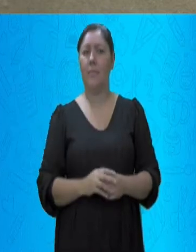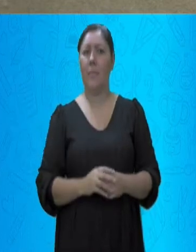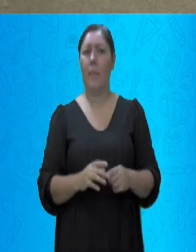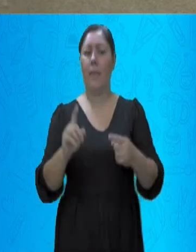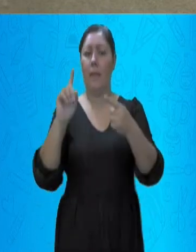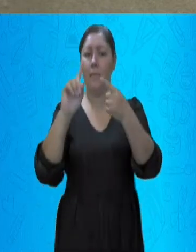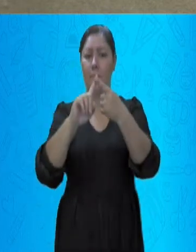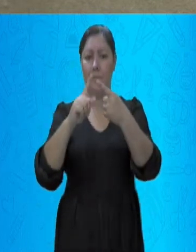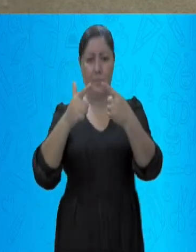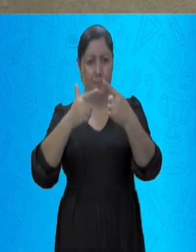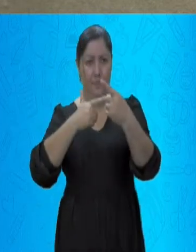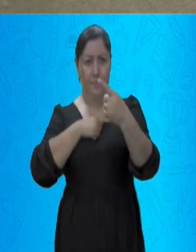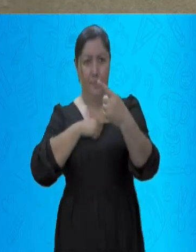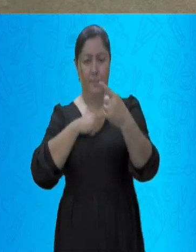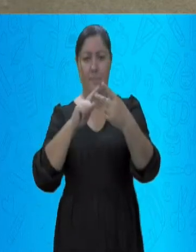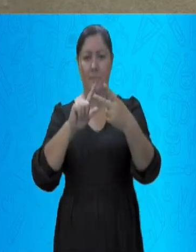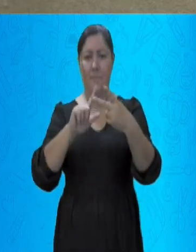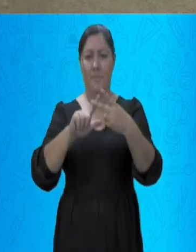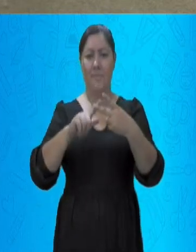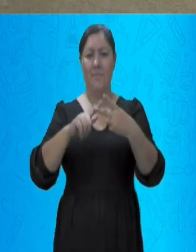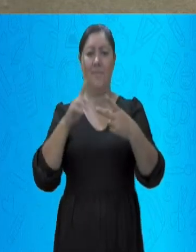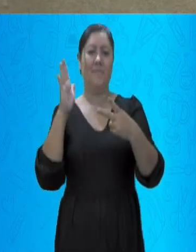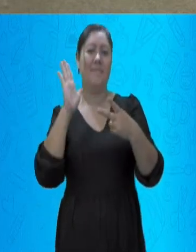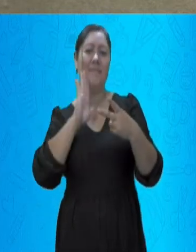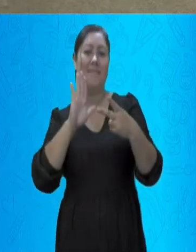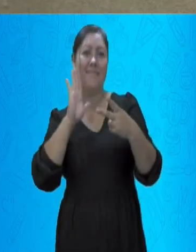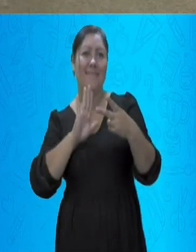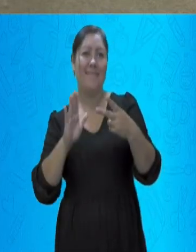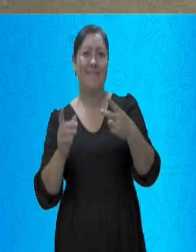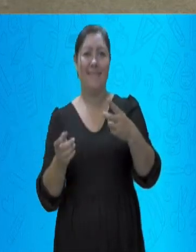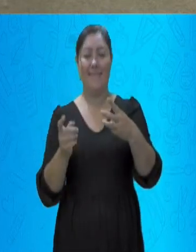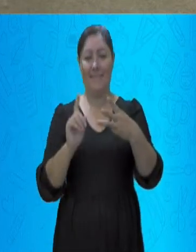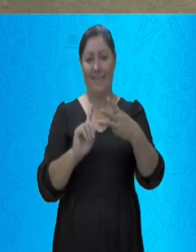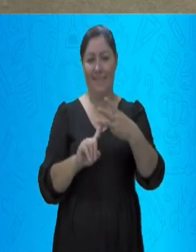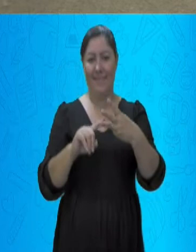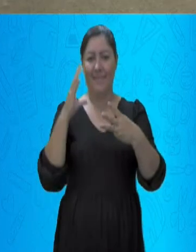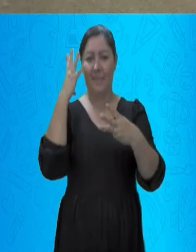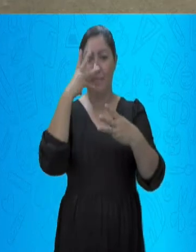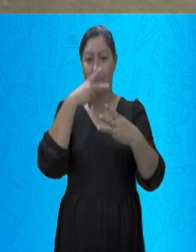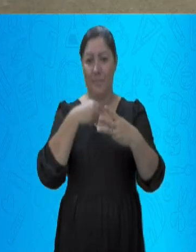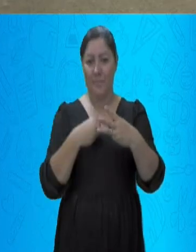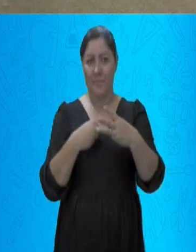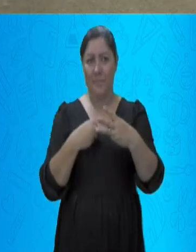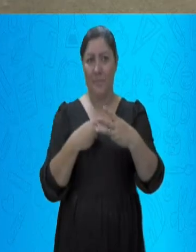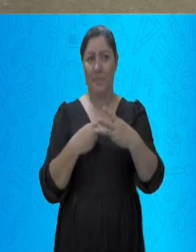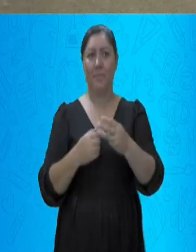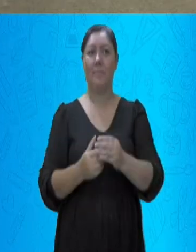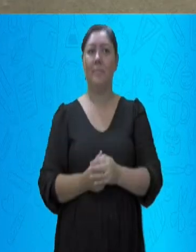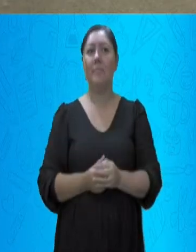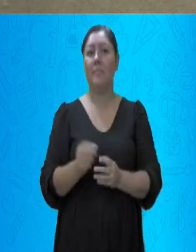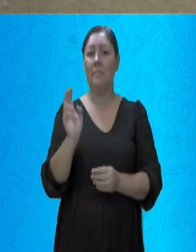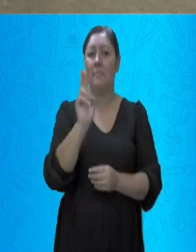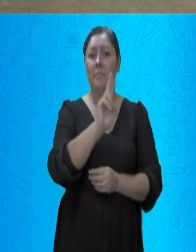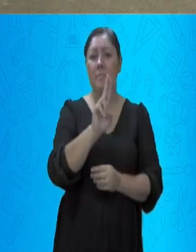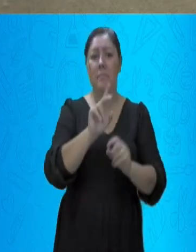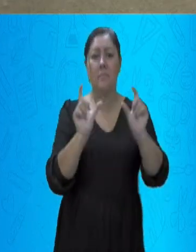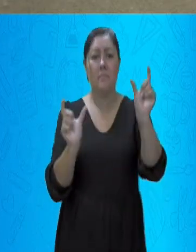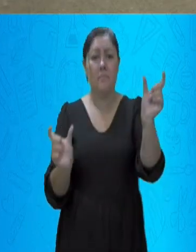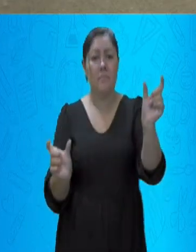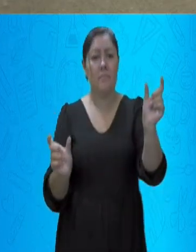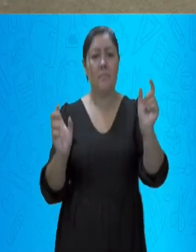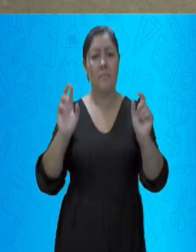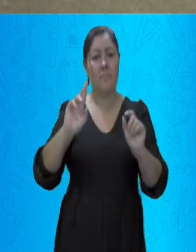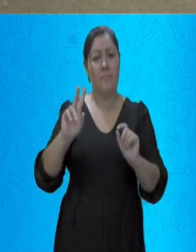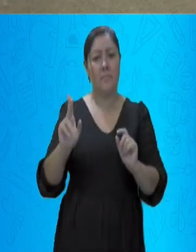feio, legal e bonito. O carro é belo. Então, eu olhei para aquele carro e falei, ele é